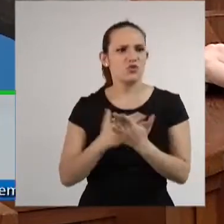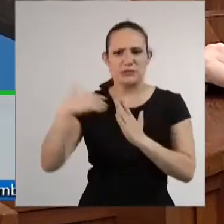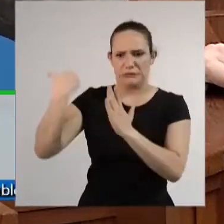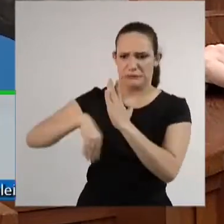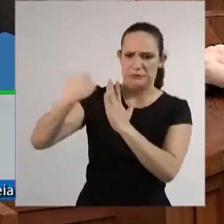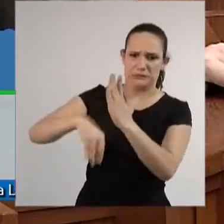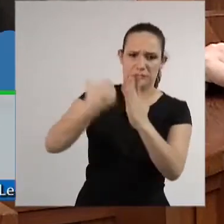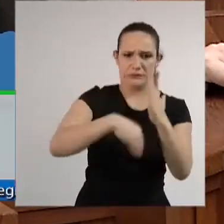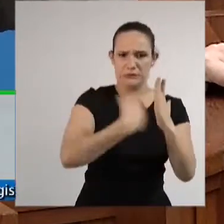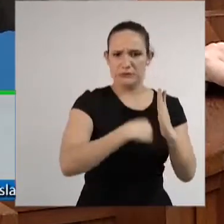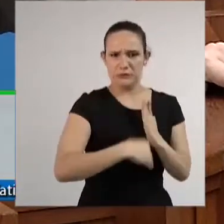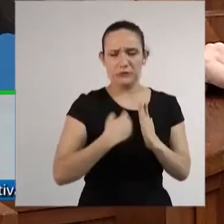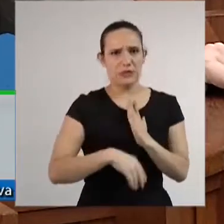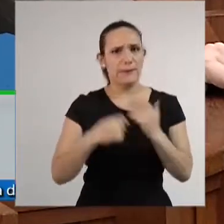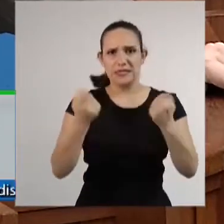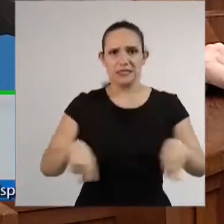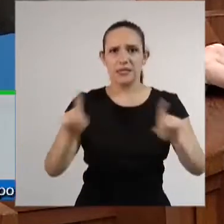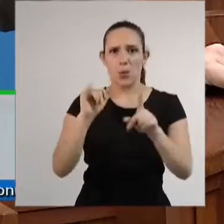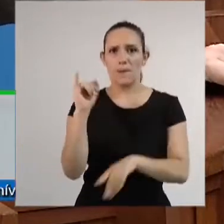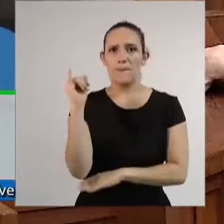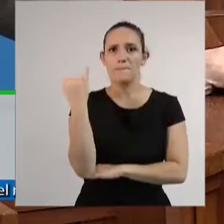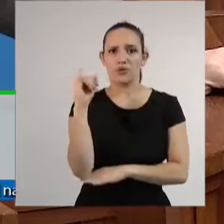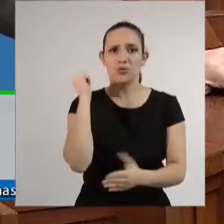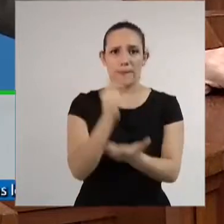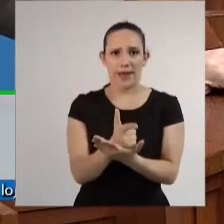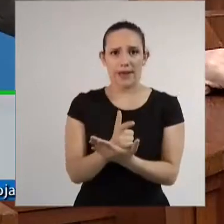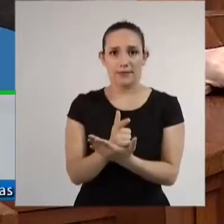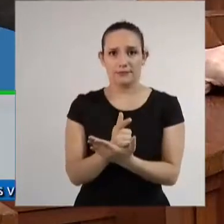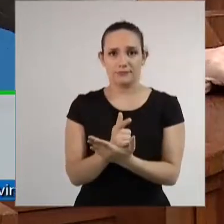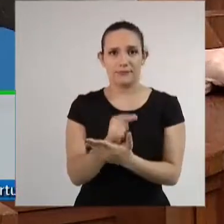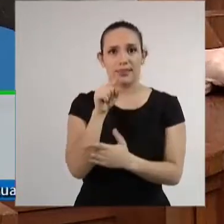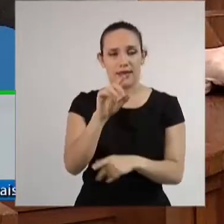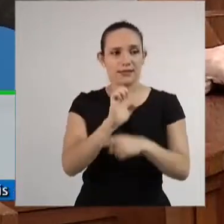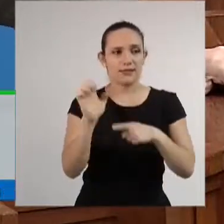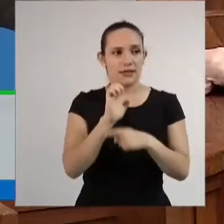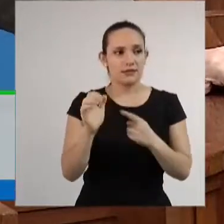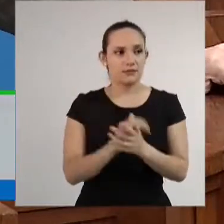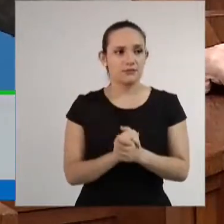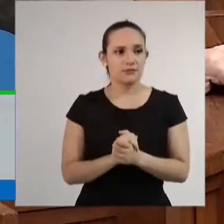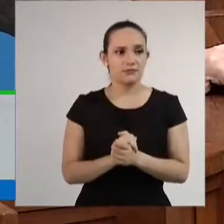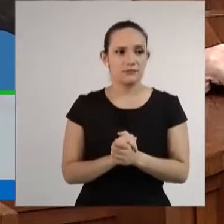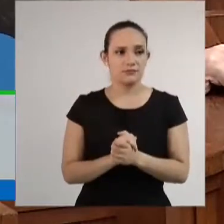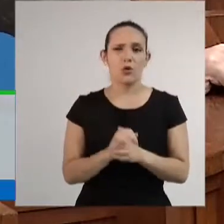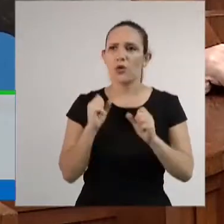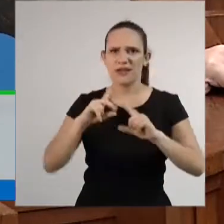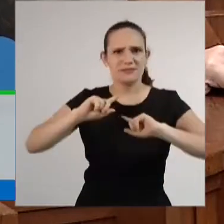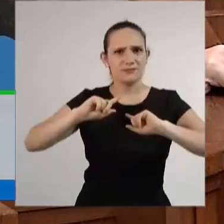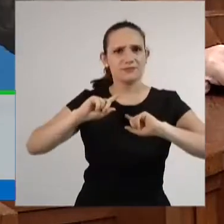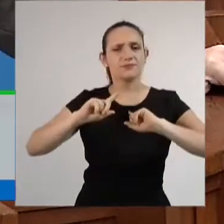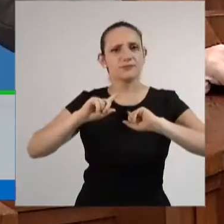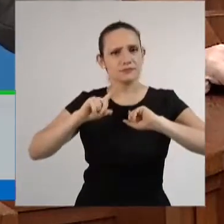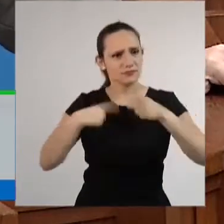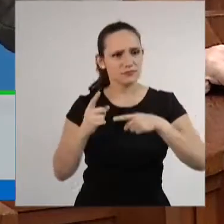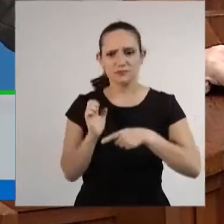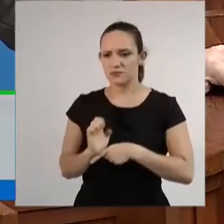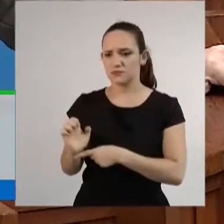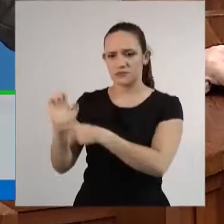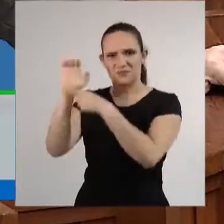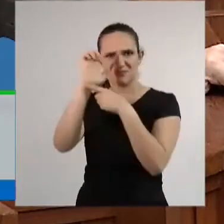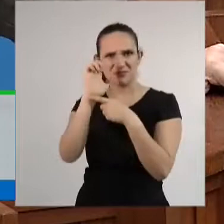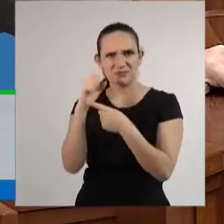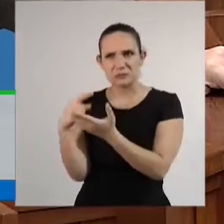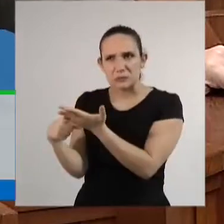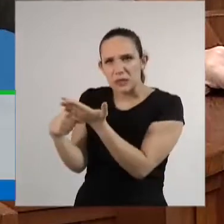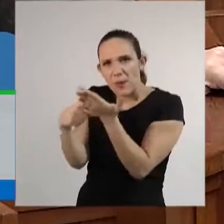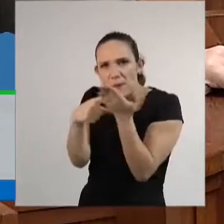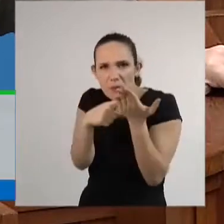poder atrair indústrias para o Estado. Ao Estado de Goiás praticamente se somou outro Estado da Federação. Esse joguinho,